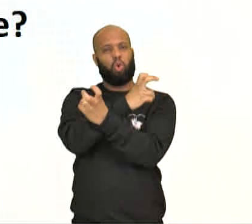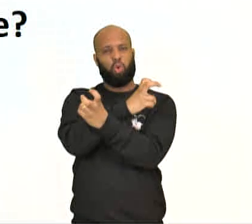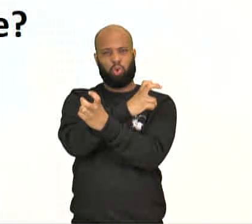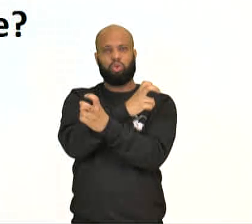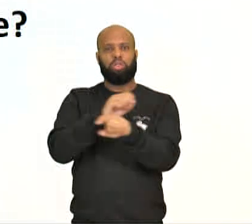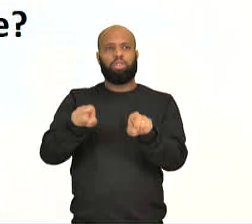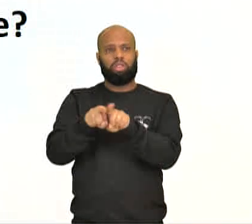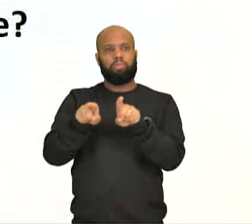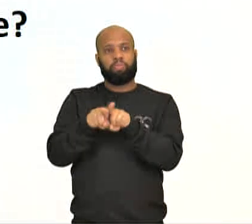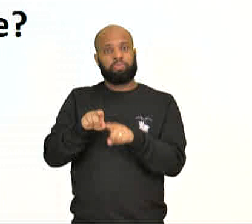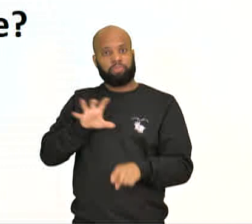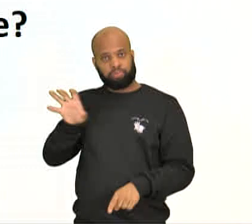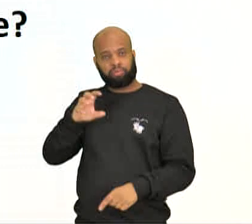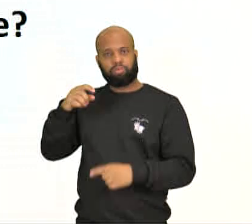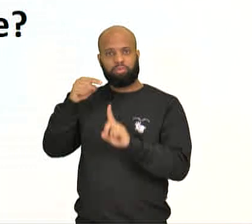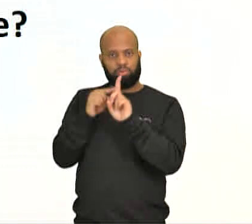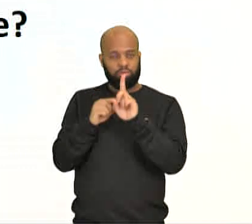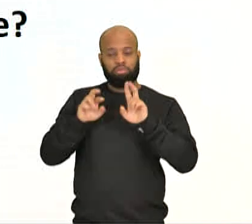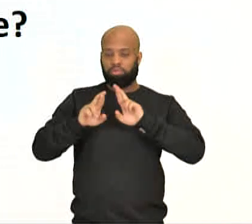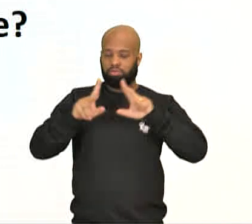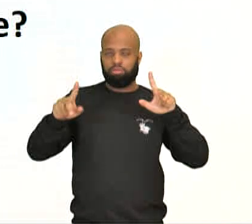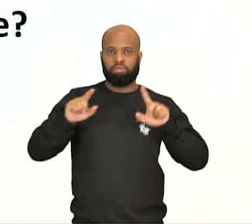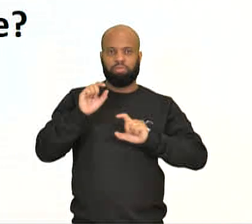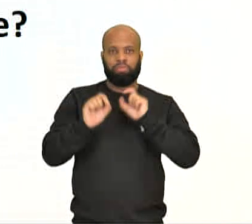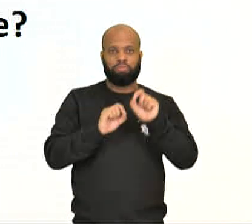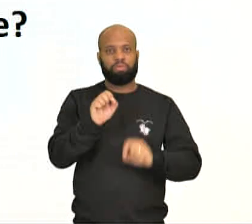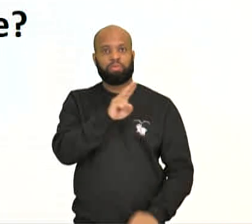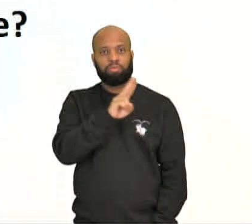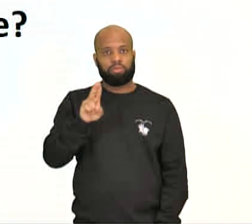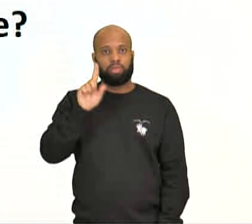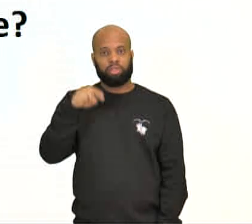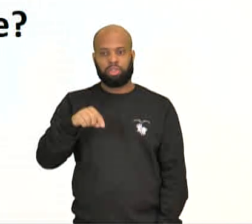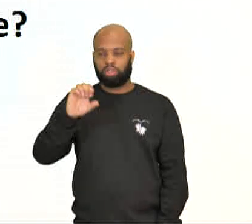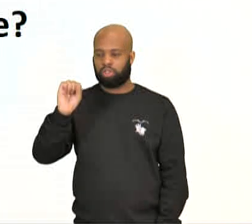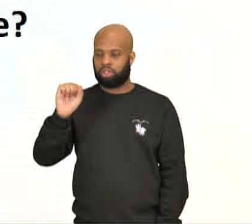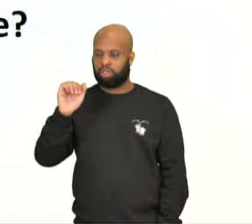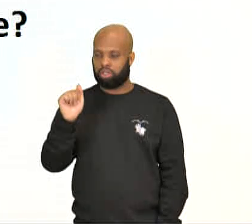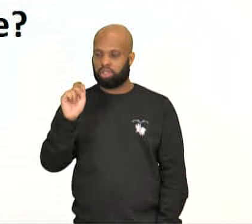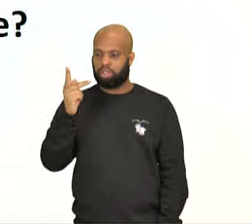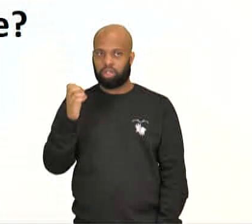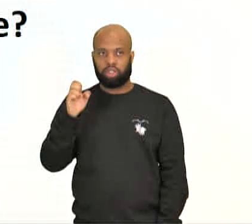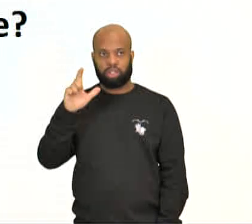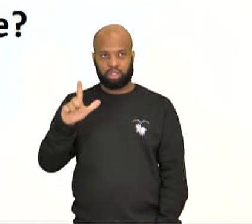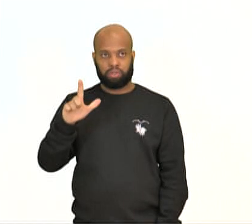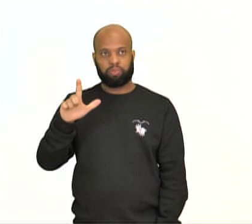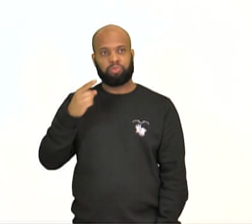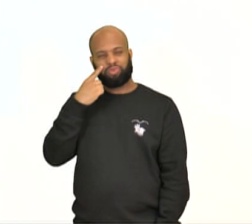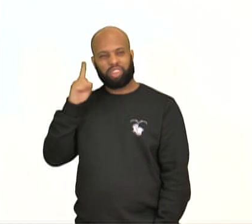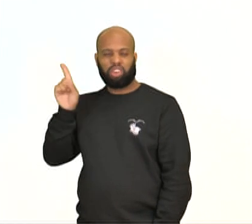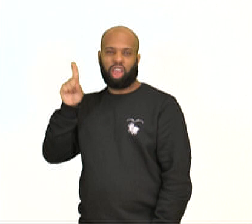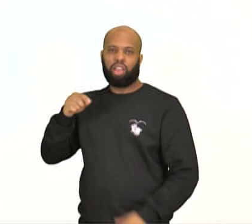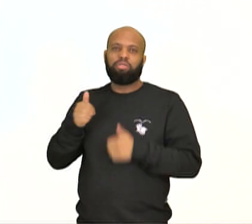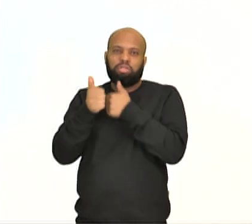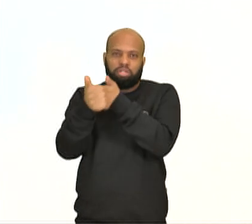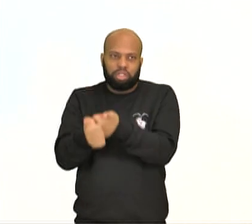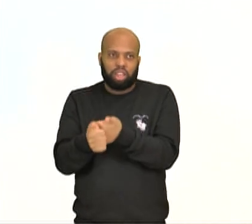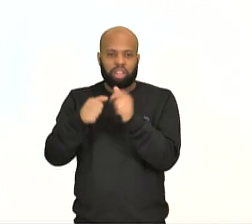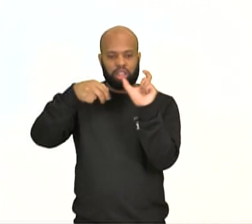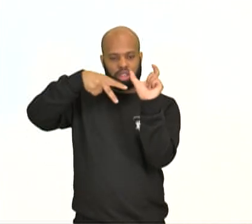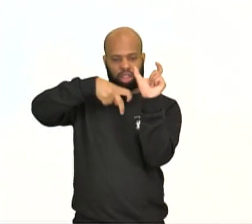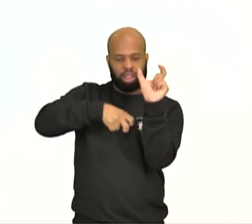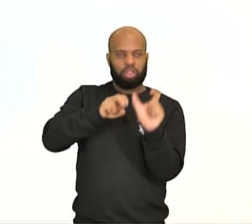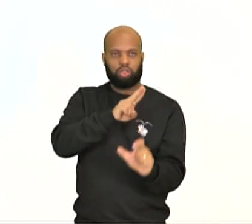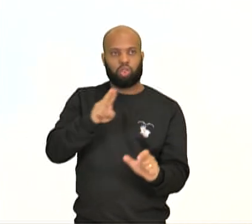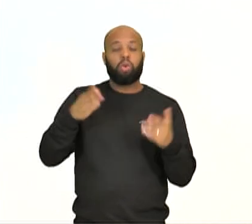dessa espécie diferente e acabaram denominando ela de Sahelanthropus tchadensis. Agora com vocês,